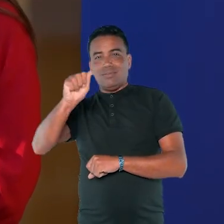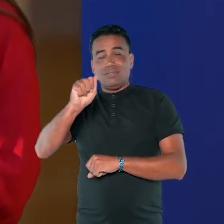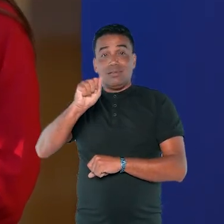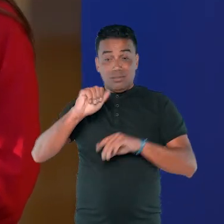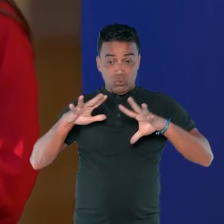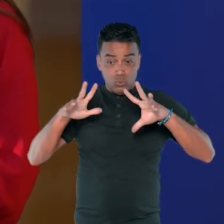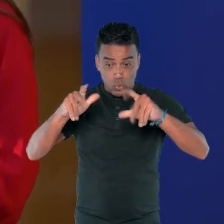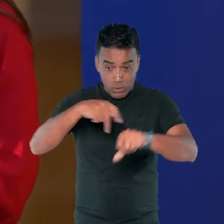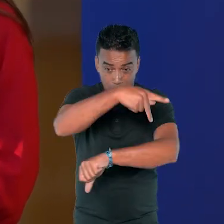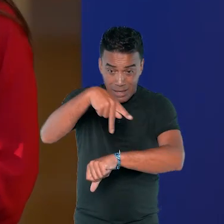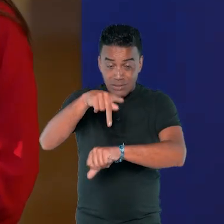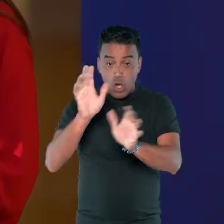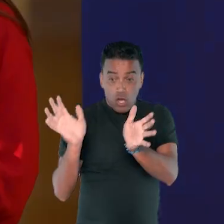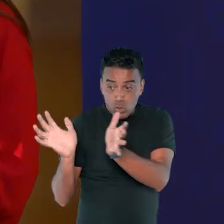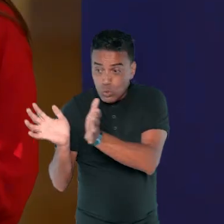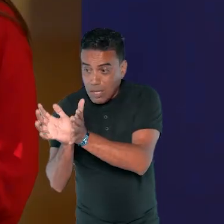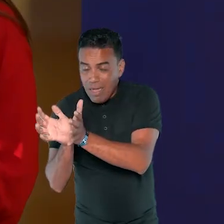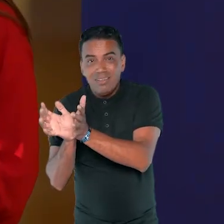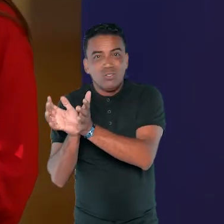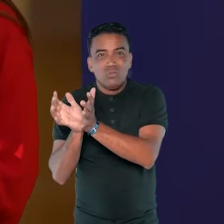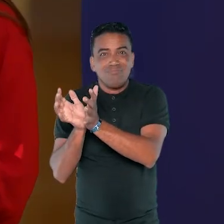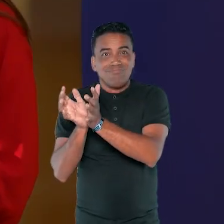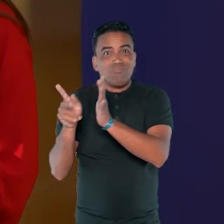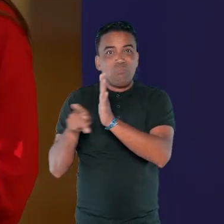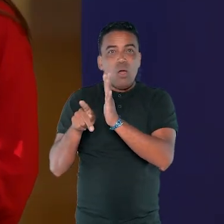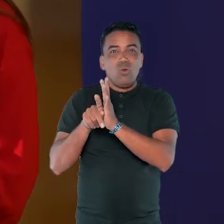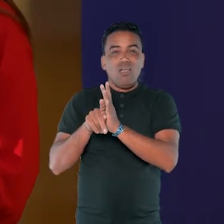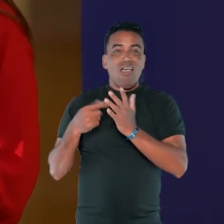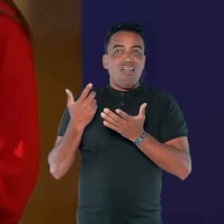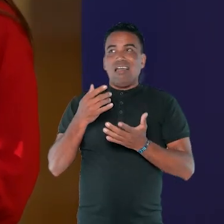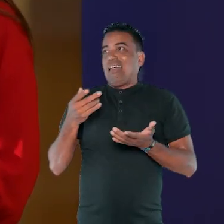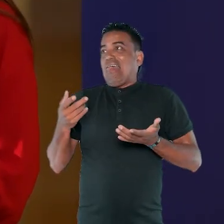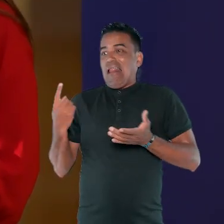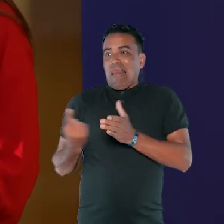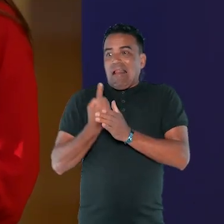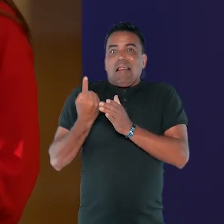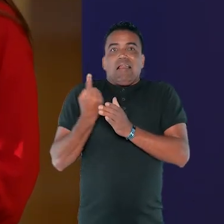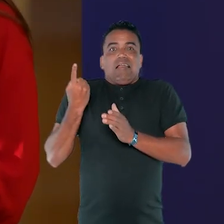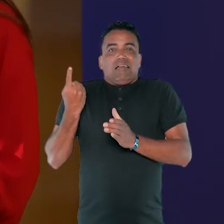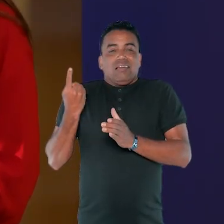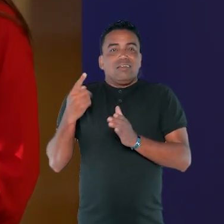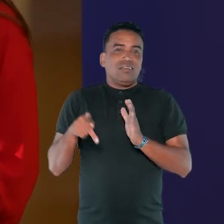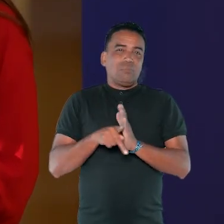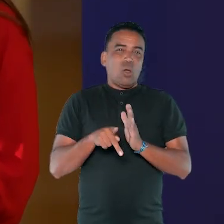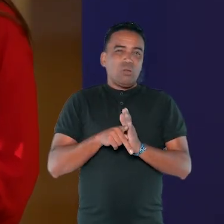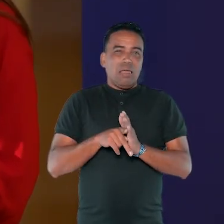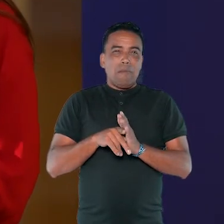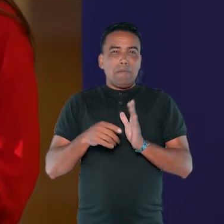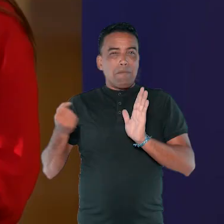um ajuntamento e o consequente aviltamento e uma insolvente